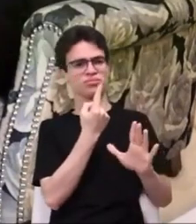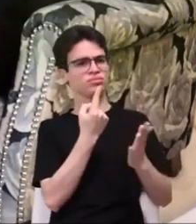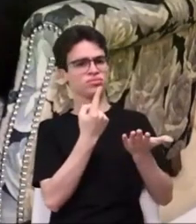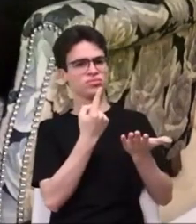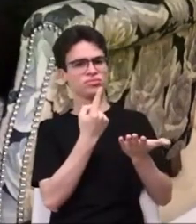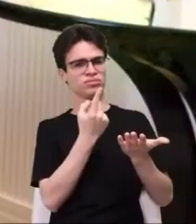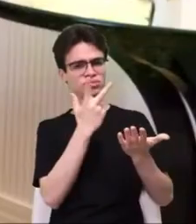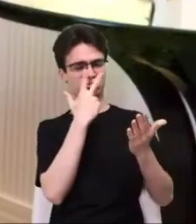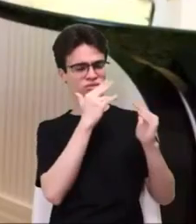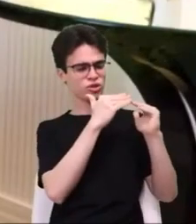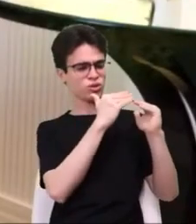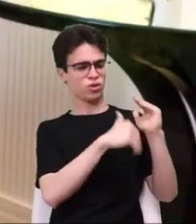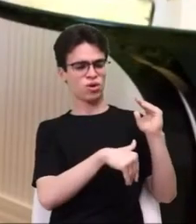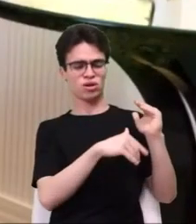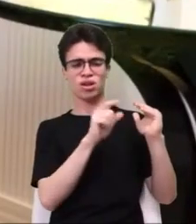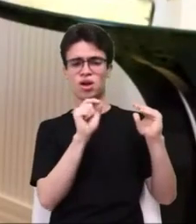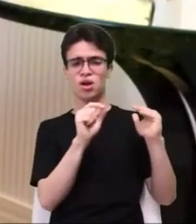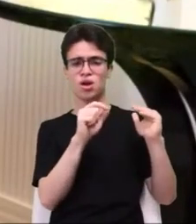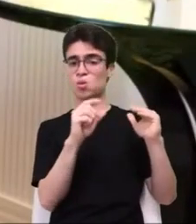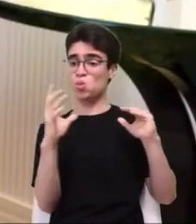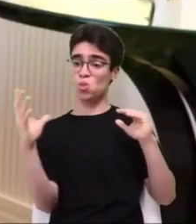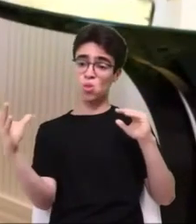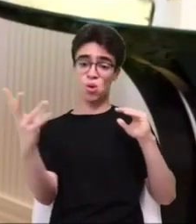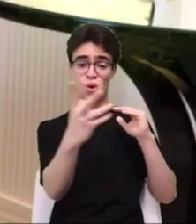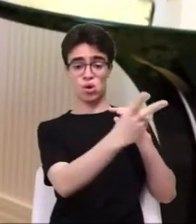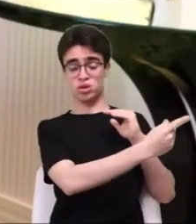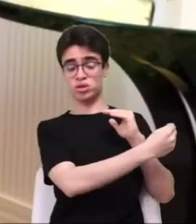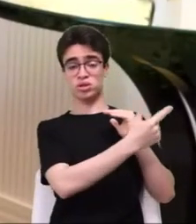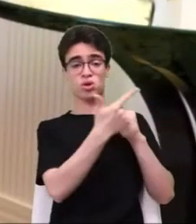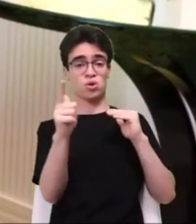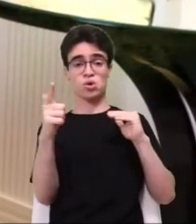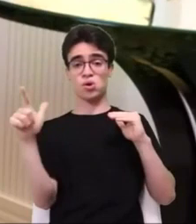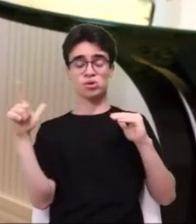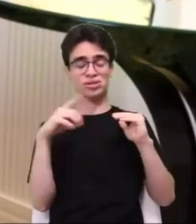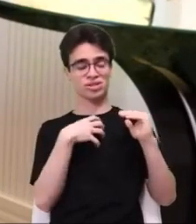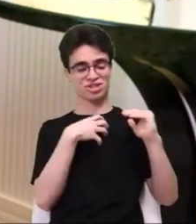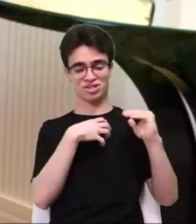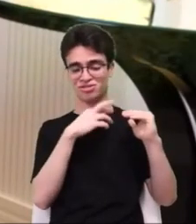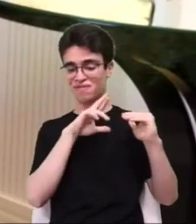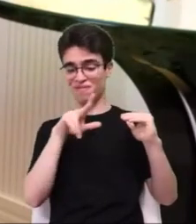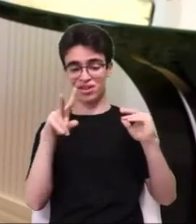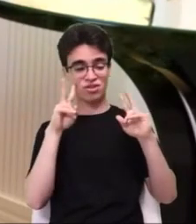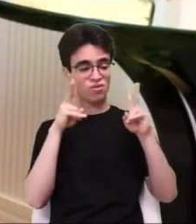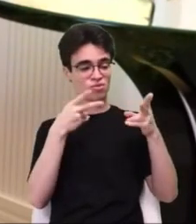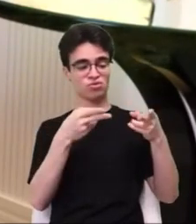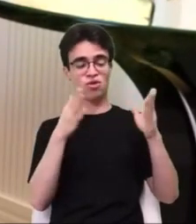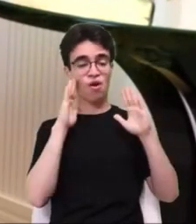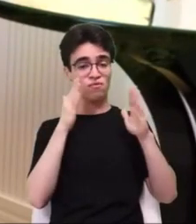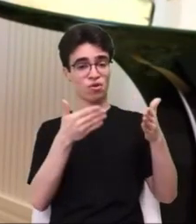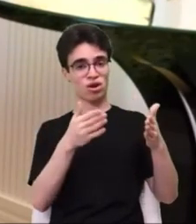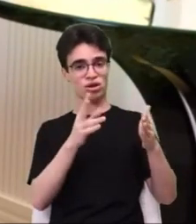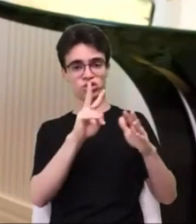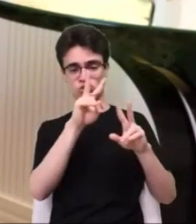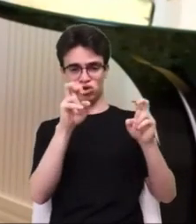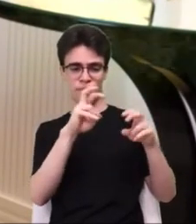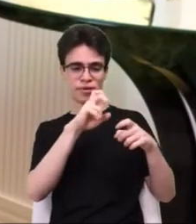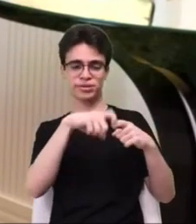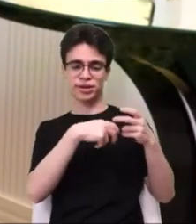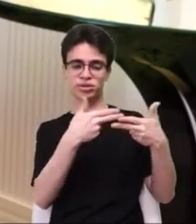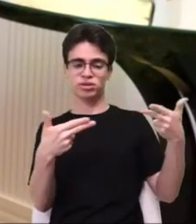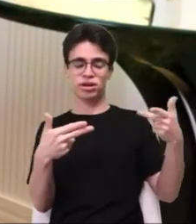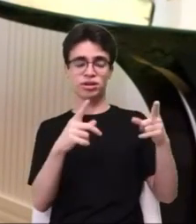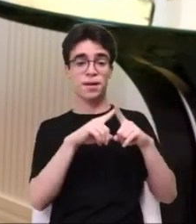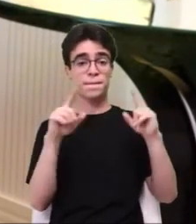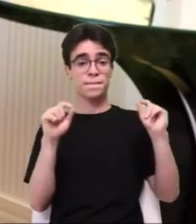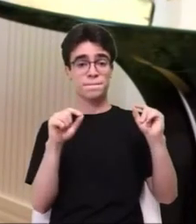ela discorda, inclusive, de todas as outras linhas que têm posturas diferentes com relação a essa questão. Mas ela